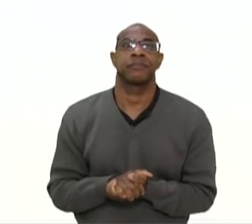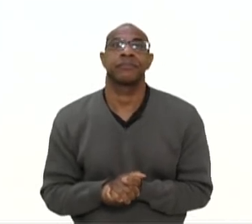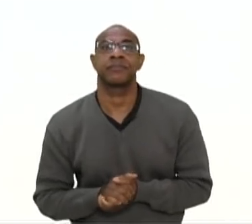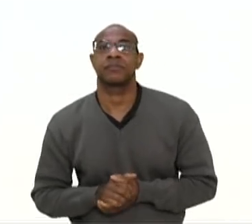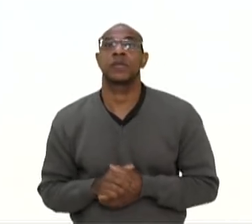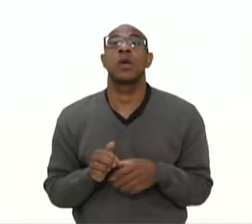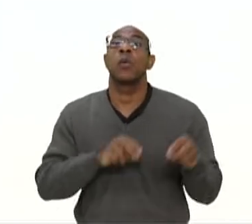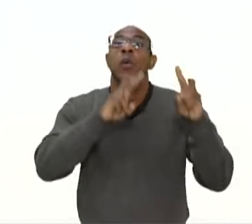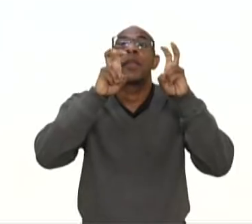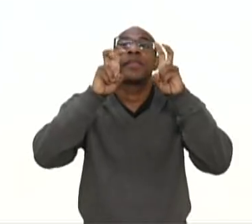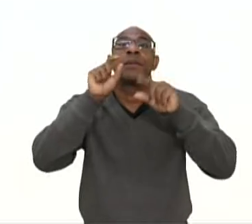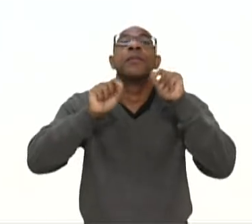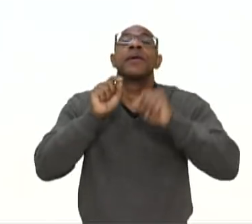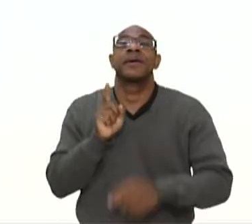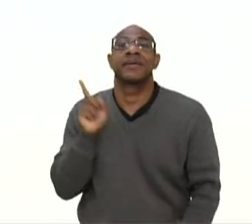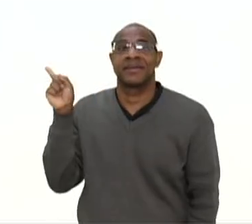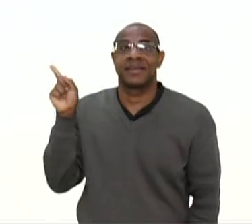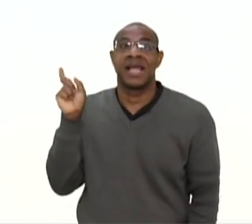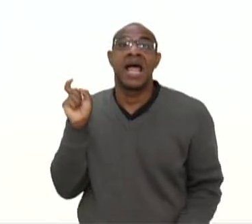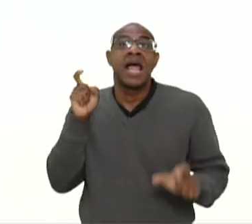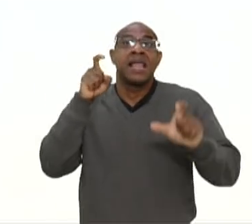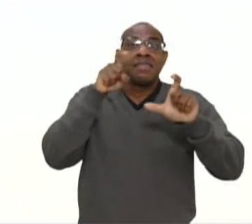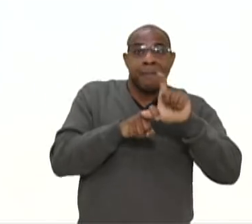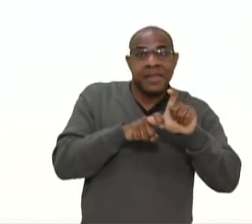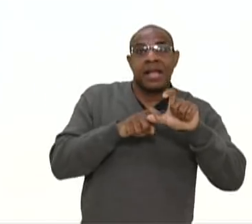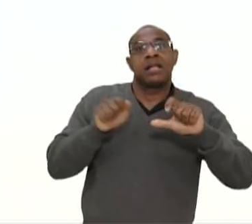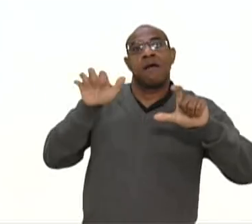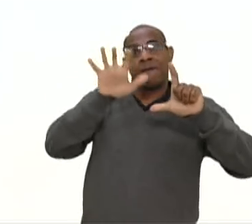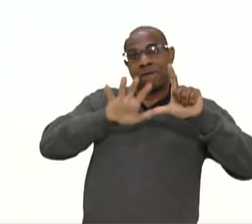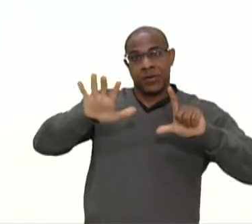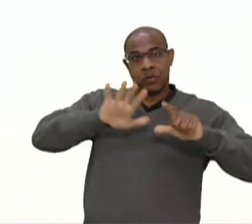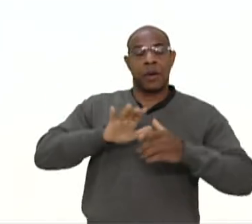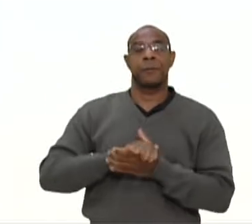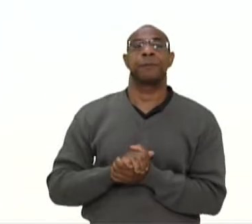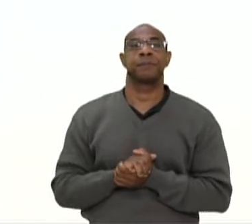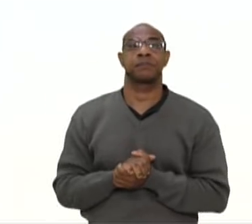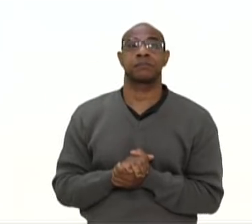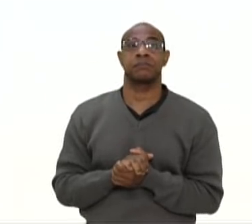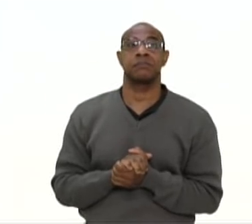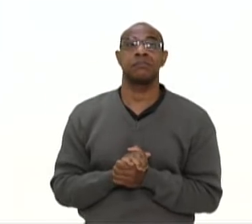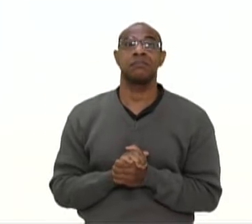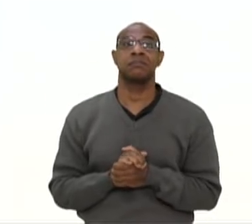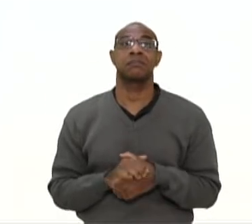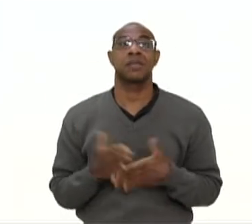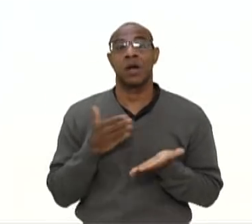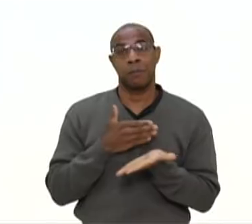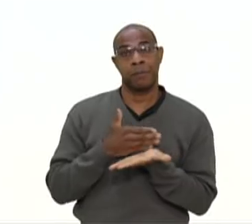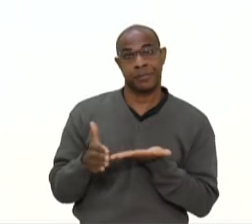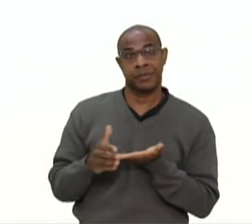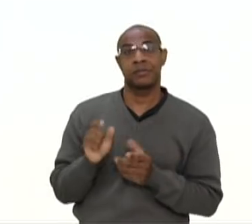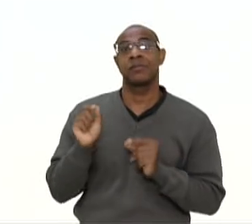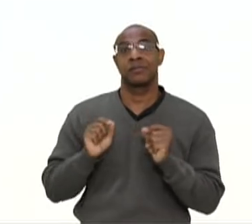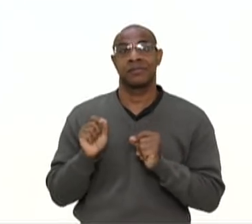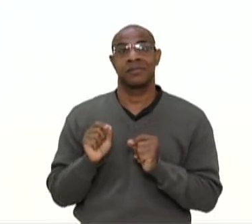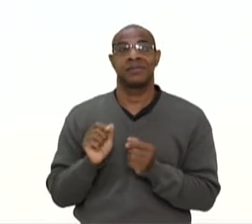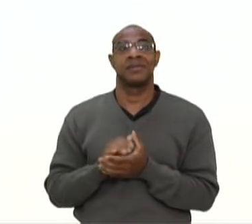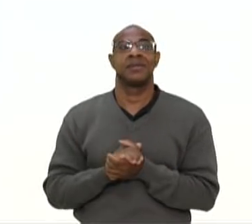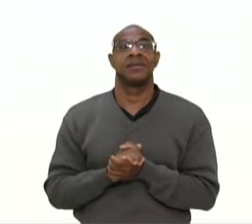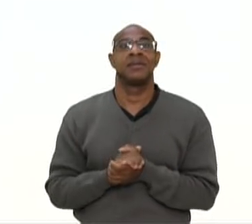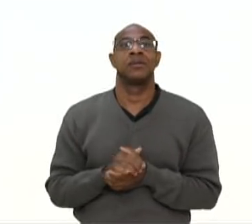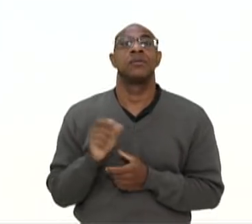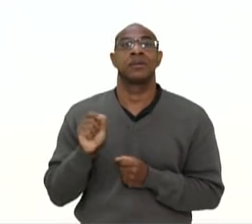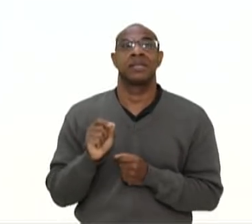Então, o título do texto é Dependência Virtual. Então, vamos lá à parte inicial desse texto, que é a